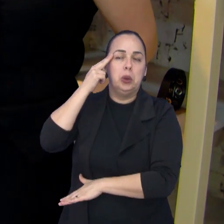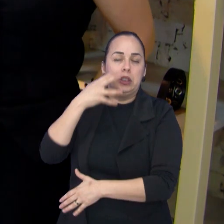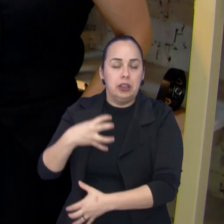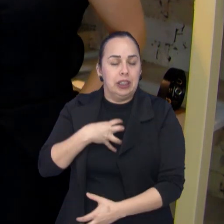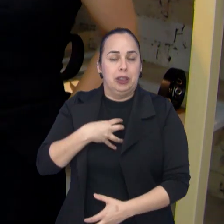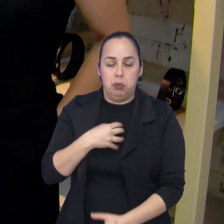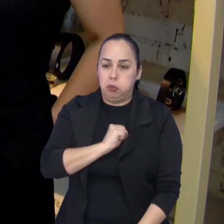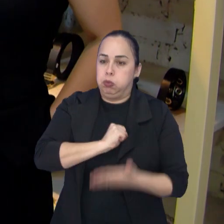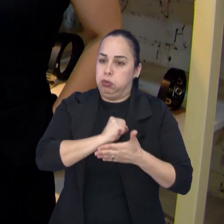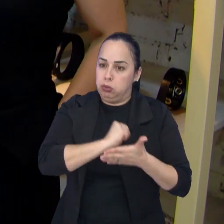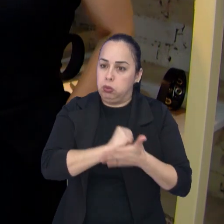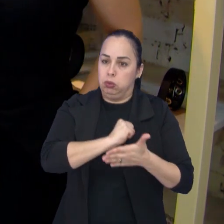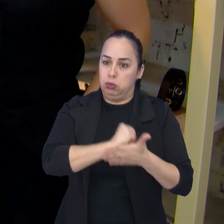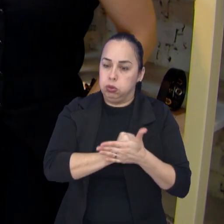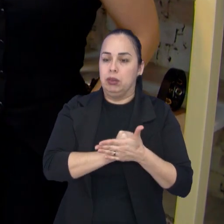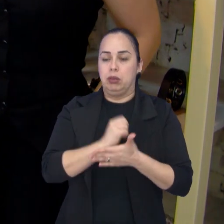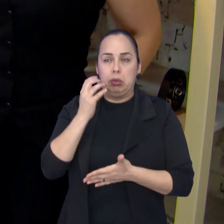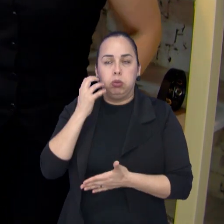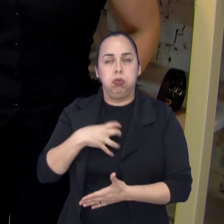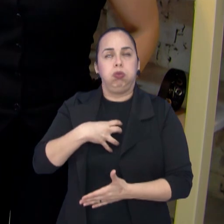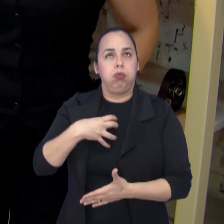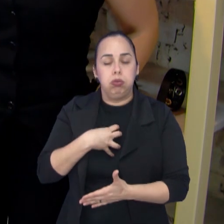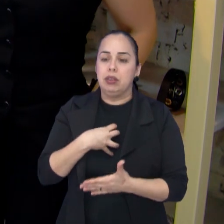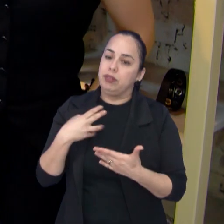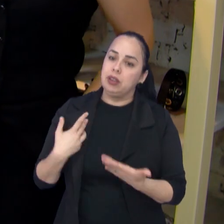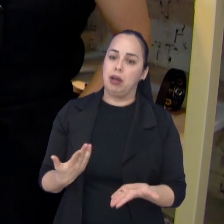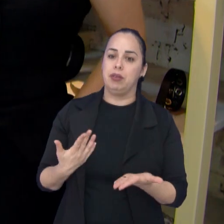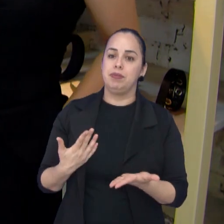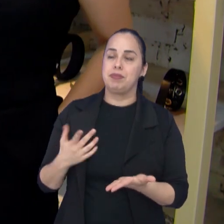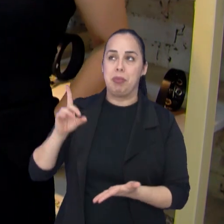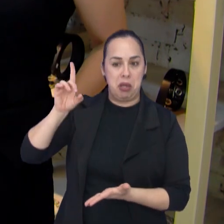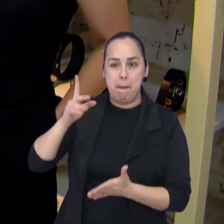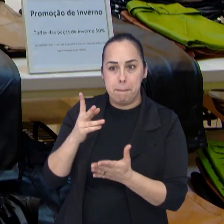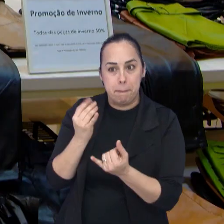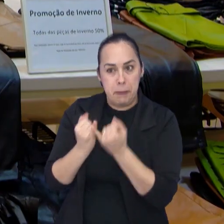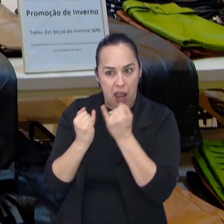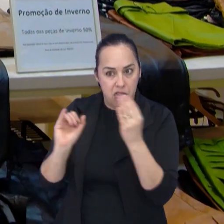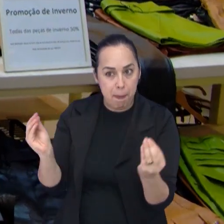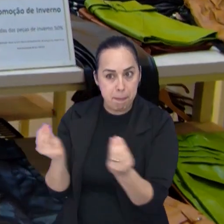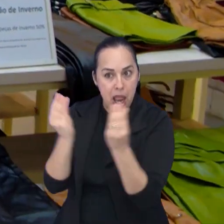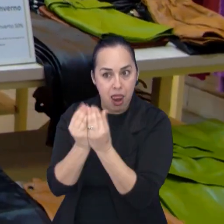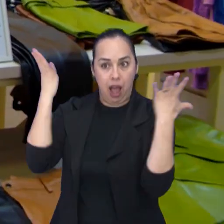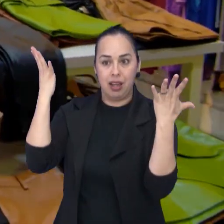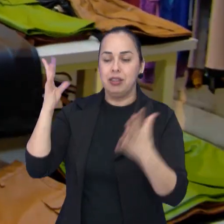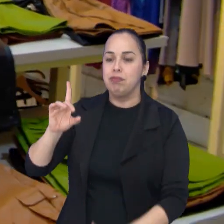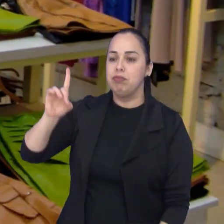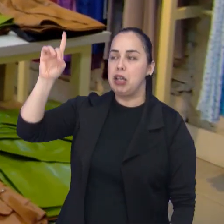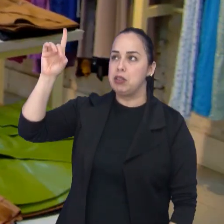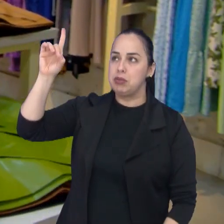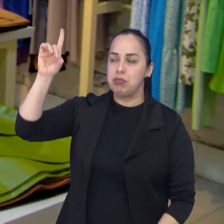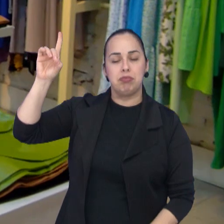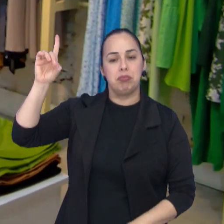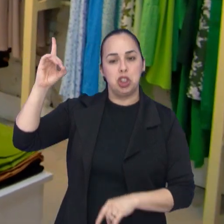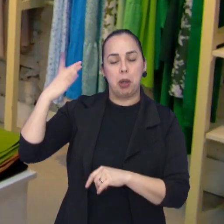no coração, né? E de repente, como um mover do céu mesmo, Deus me trouxe, essa loja apareceu